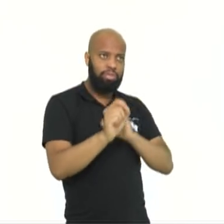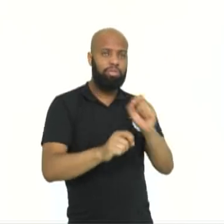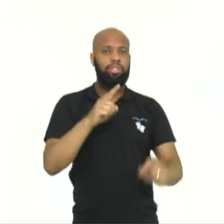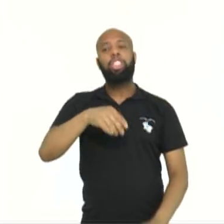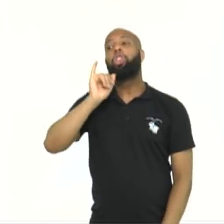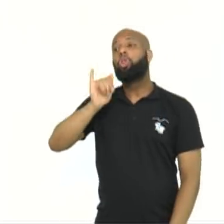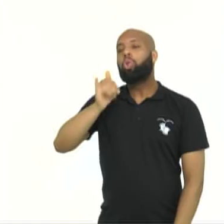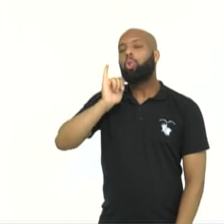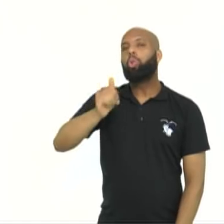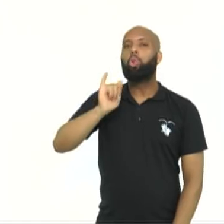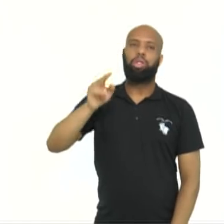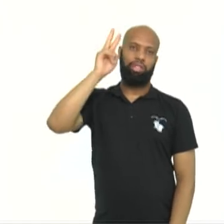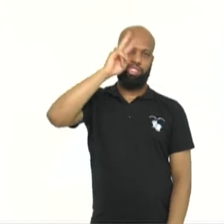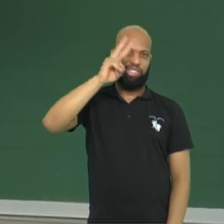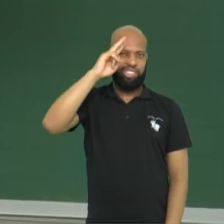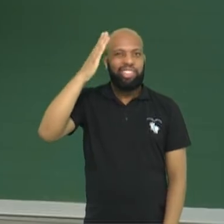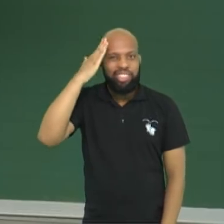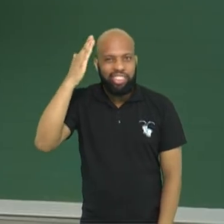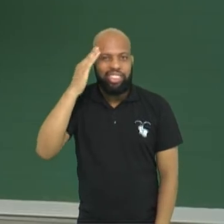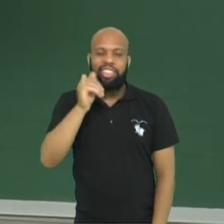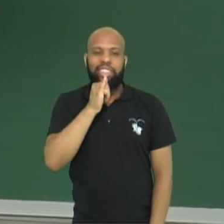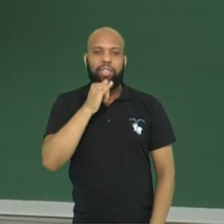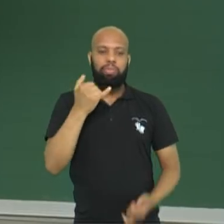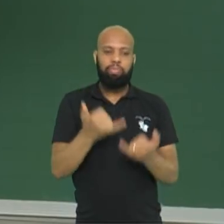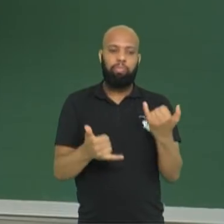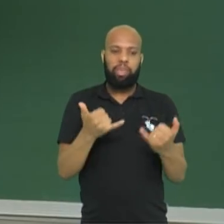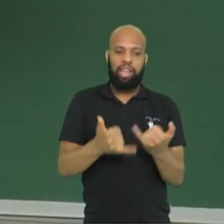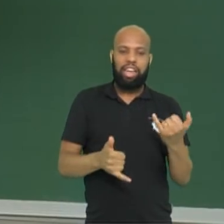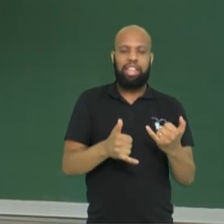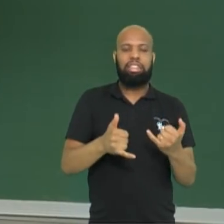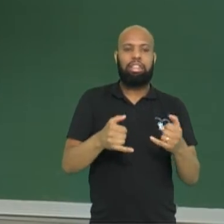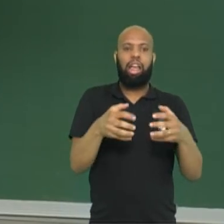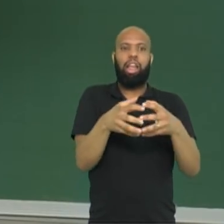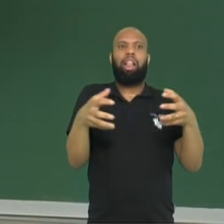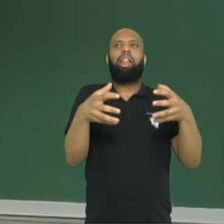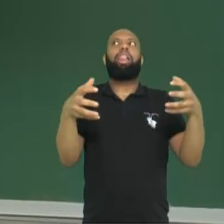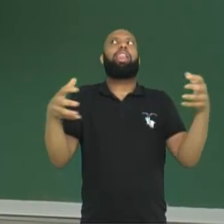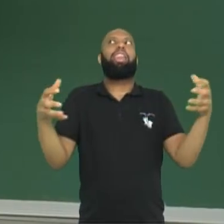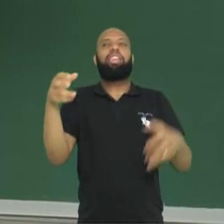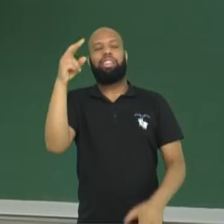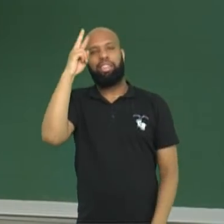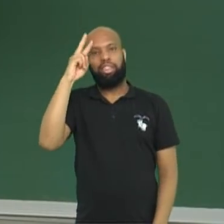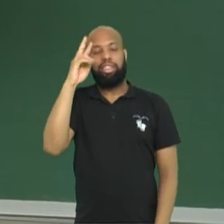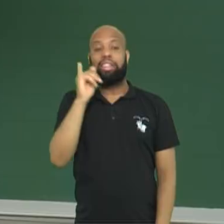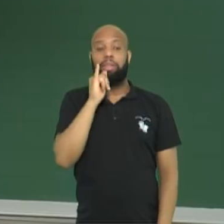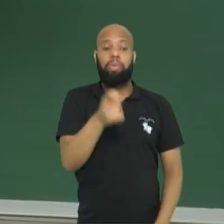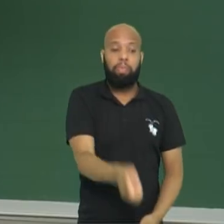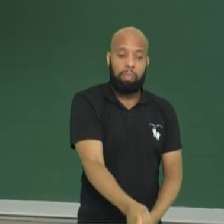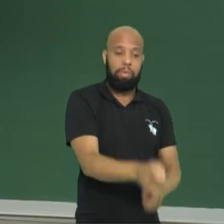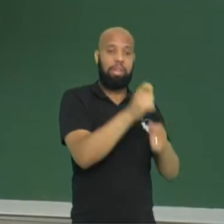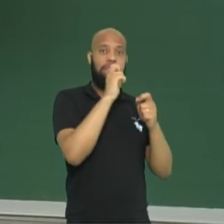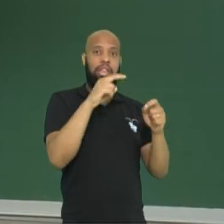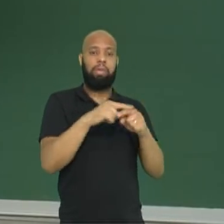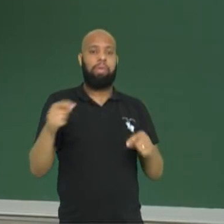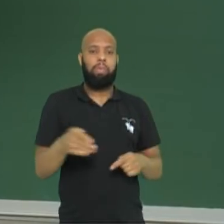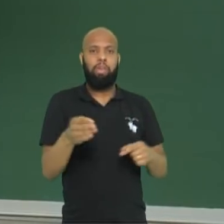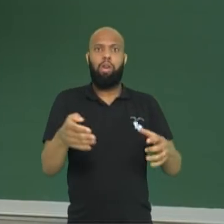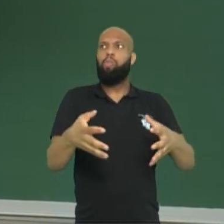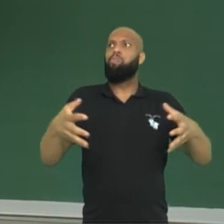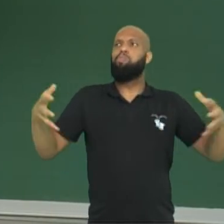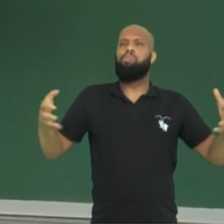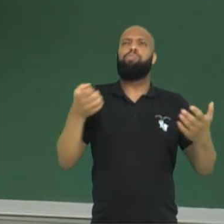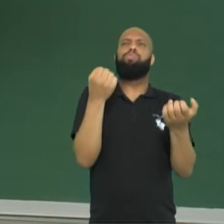causos de pescadores. Sabe quando a gente aumenta uma história, né? Ah, eu peguei um peixe, mas foi desse tamanho,